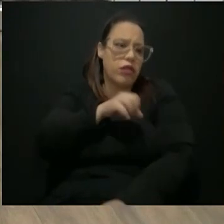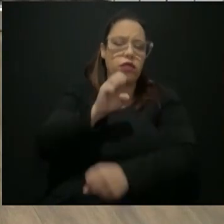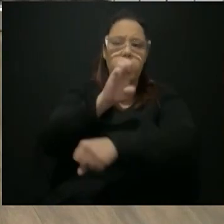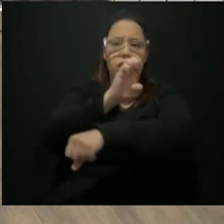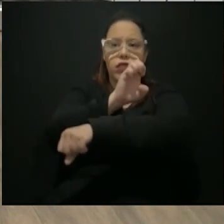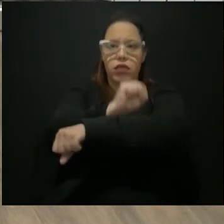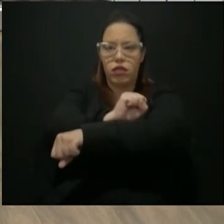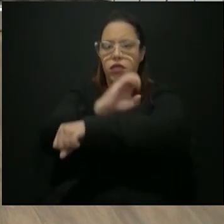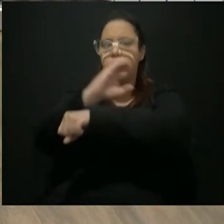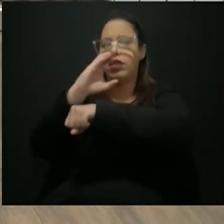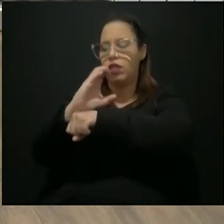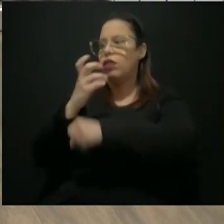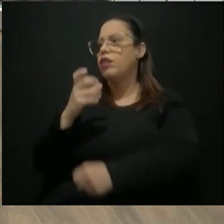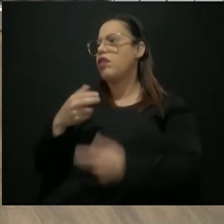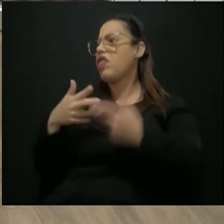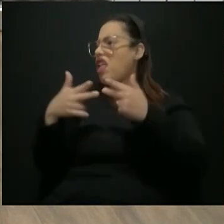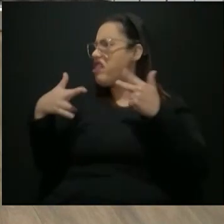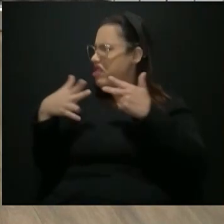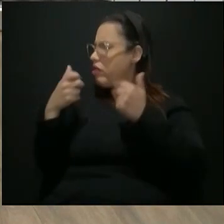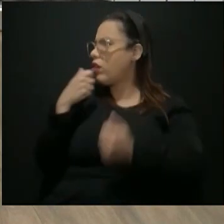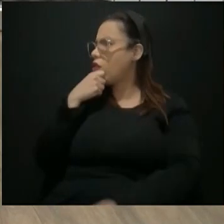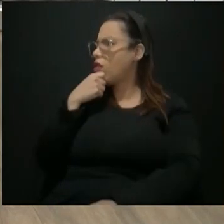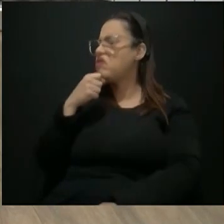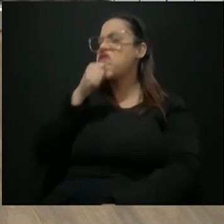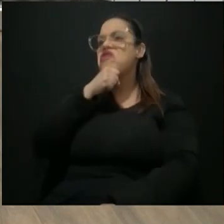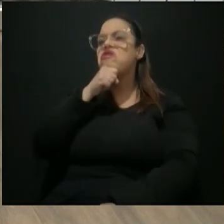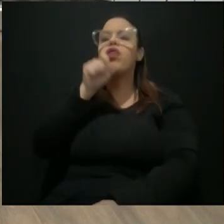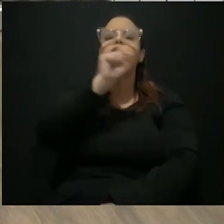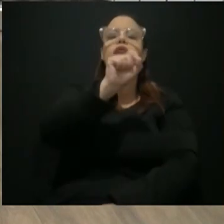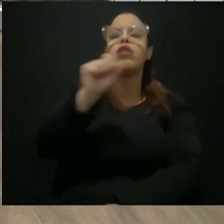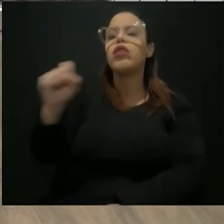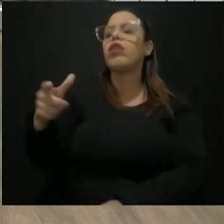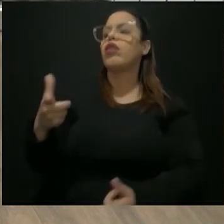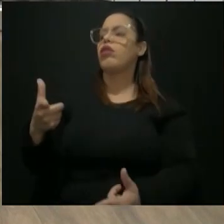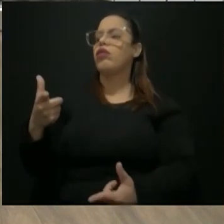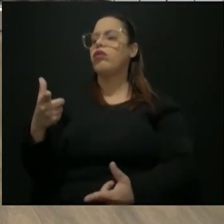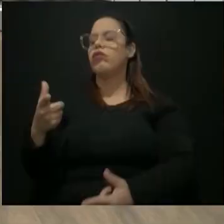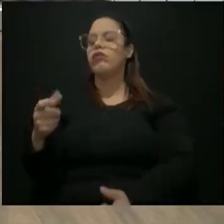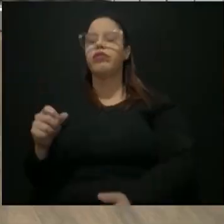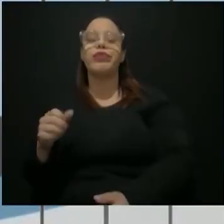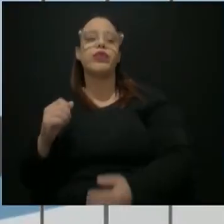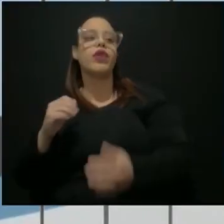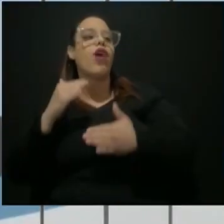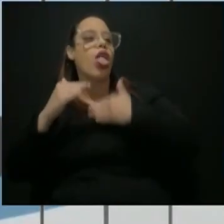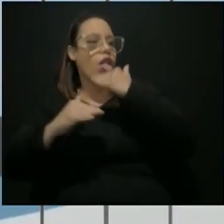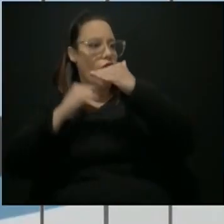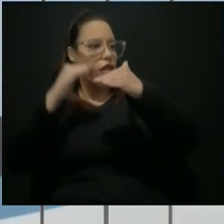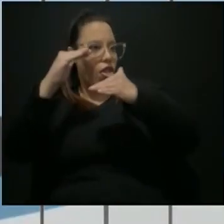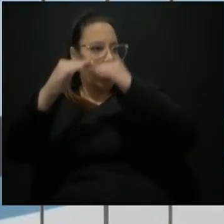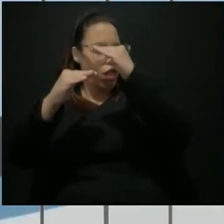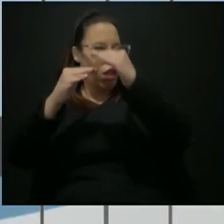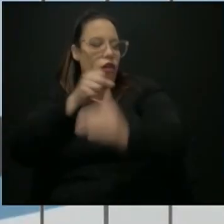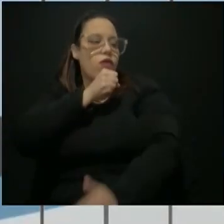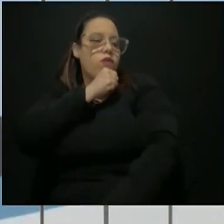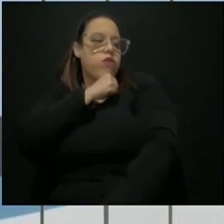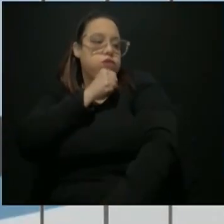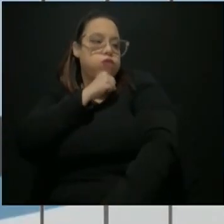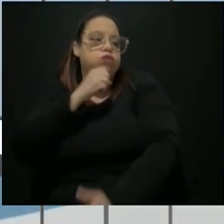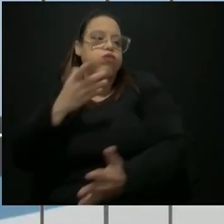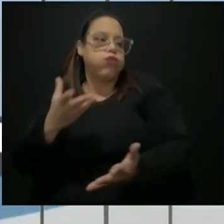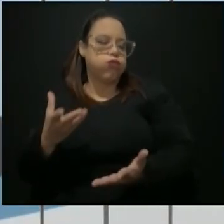tem diferença do envelhecer de cada um? O processo de envelhecimento, ele é um processo